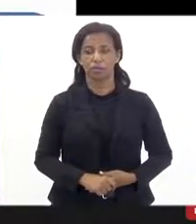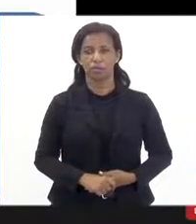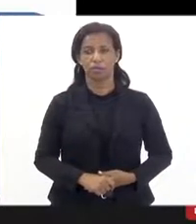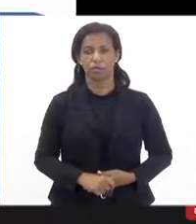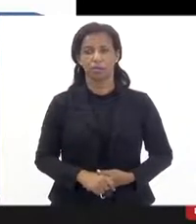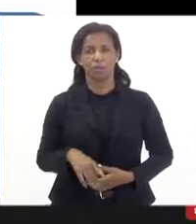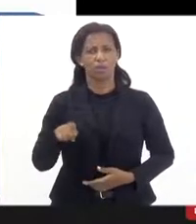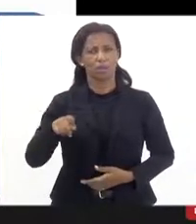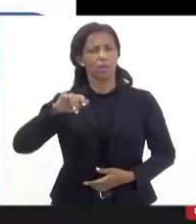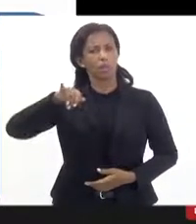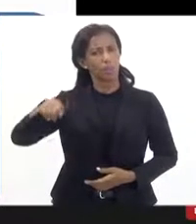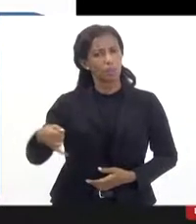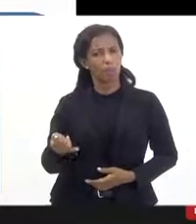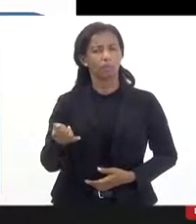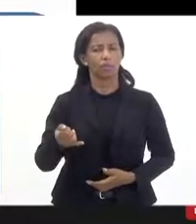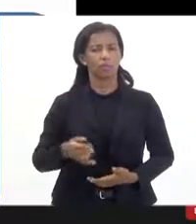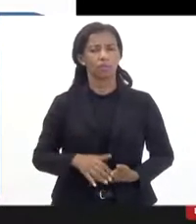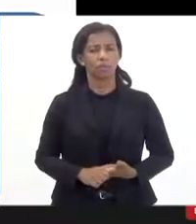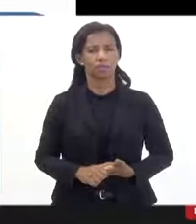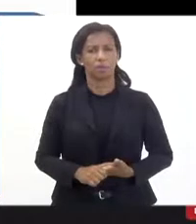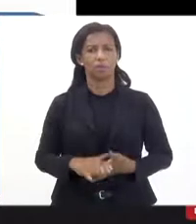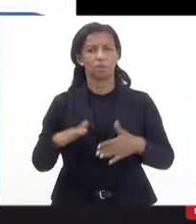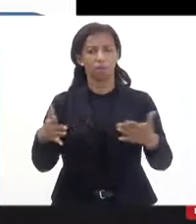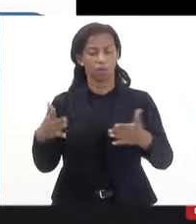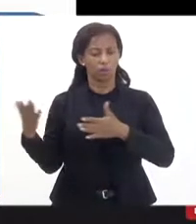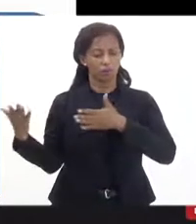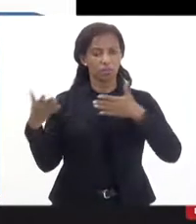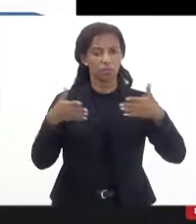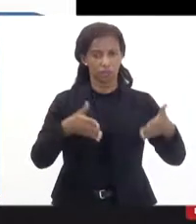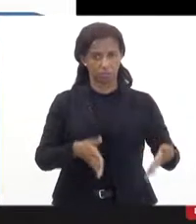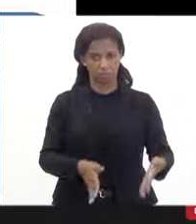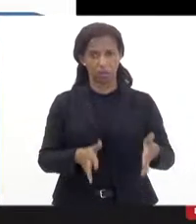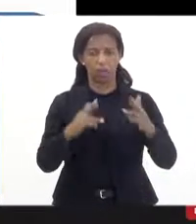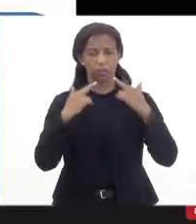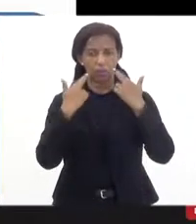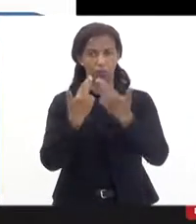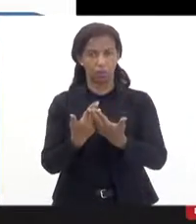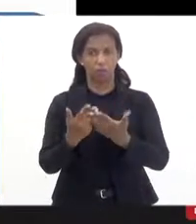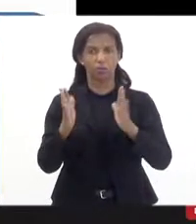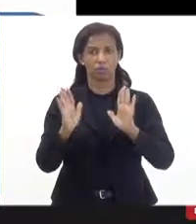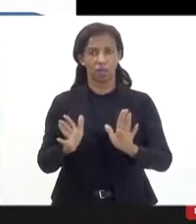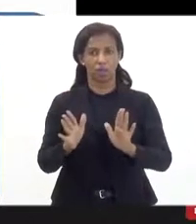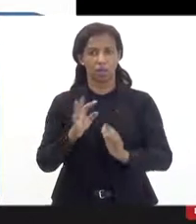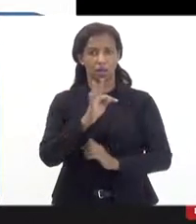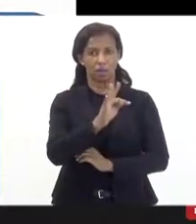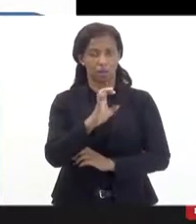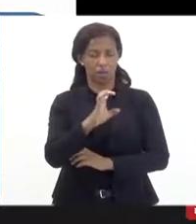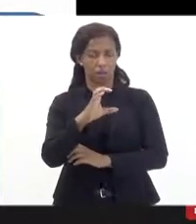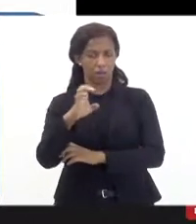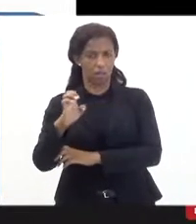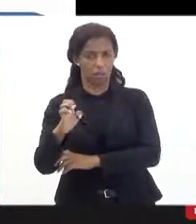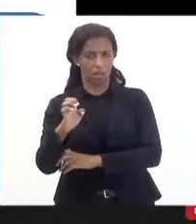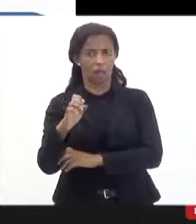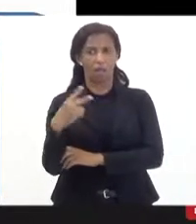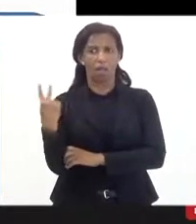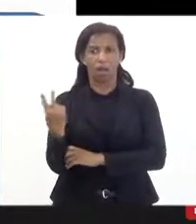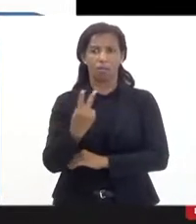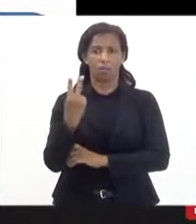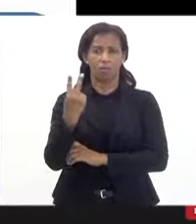de naquela oportunidade, então a gente teve aqui a crescer a esse